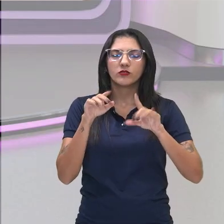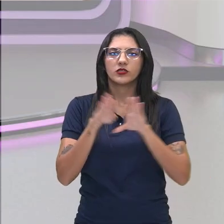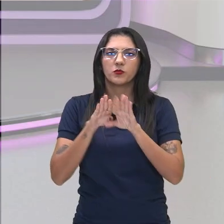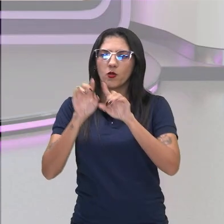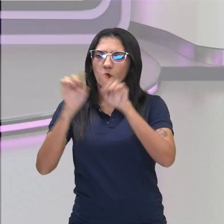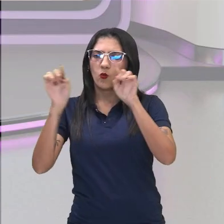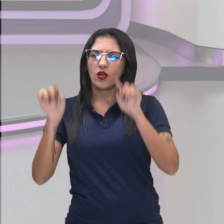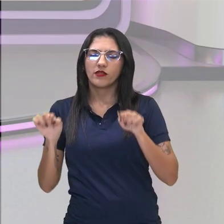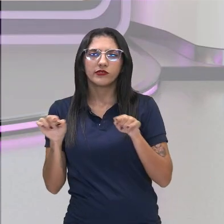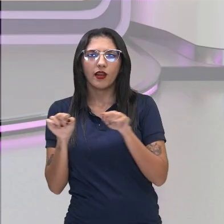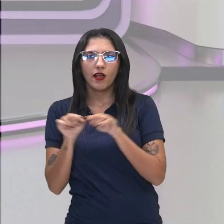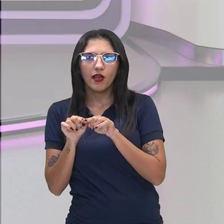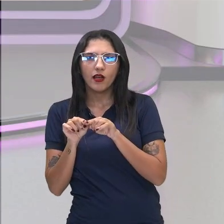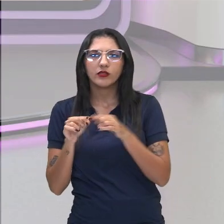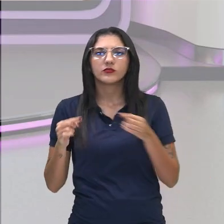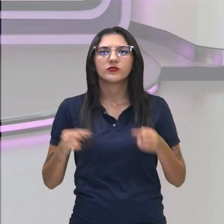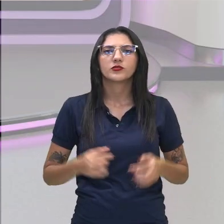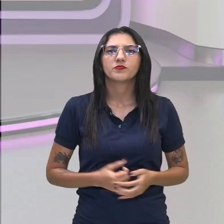quadrados,